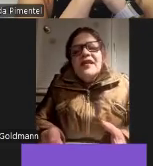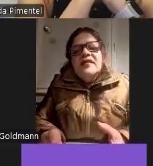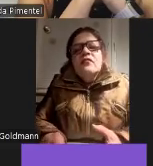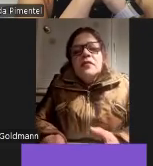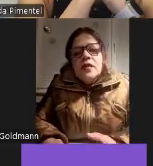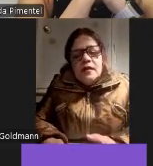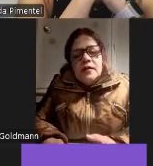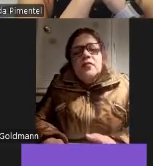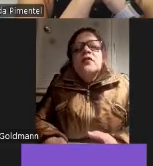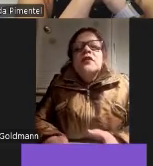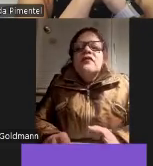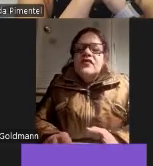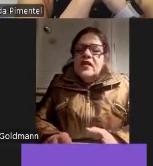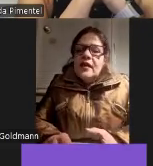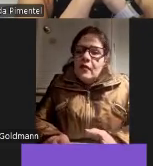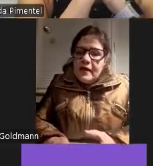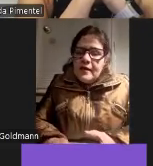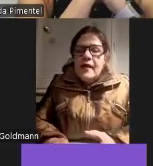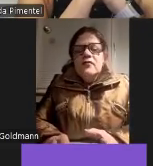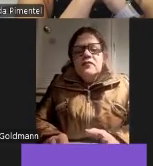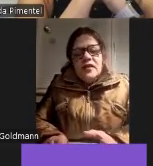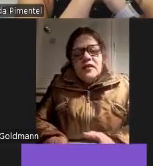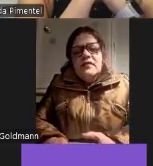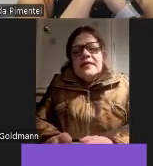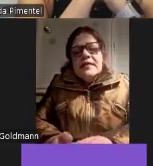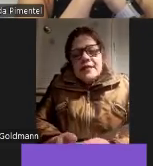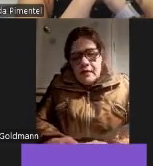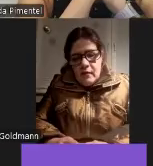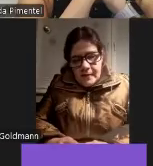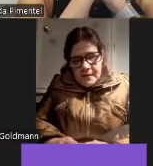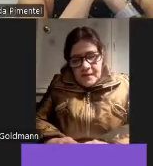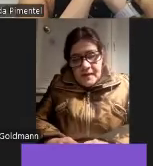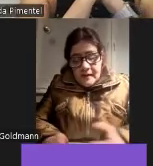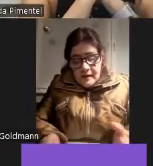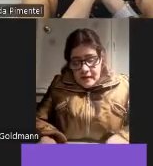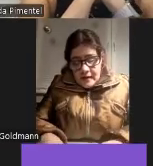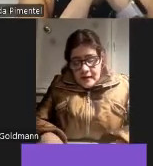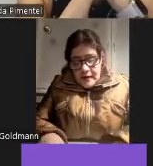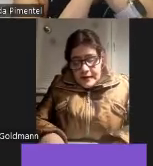dormido, vai ter um dano que vai ficar guardado dentro dessa célula.